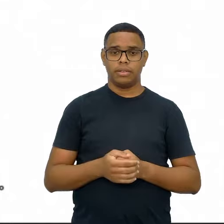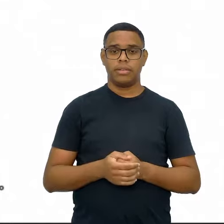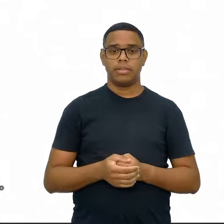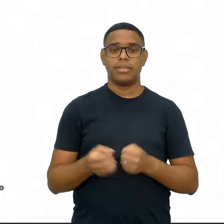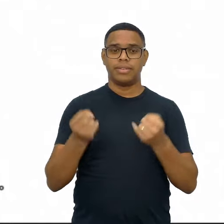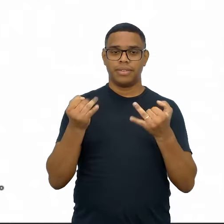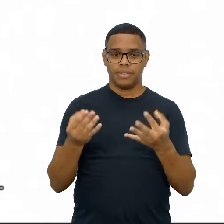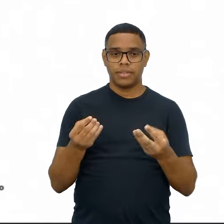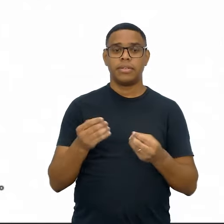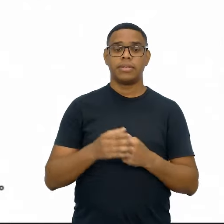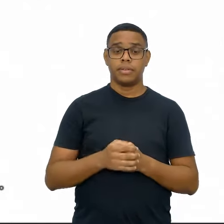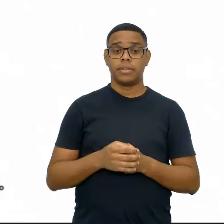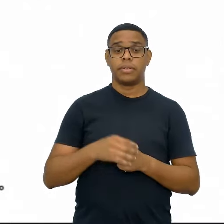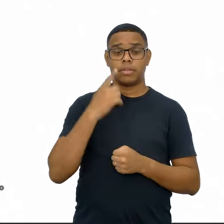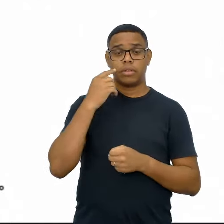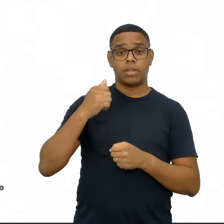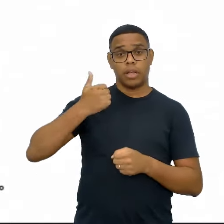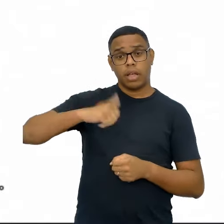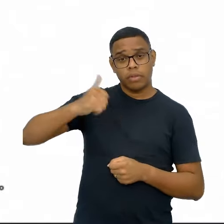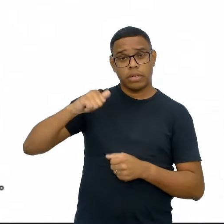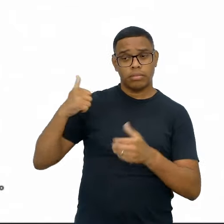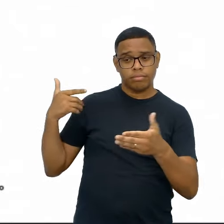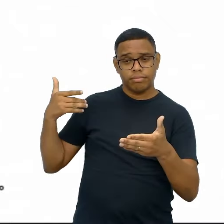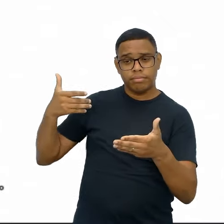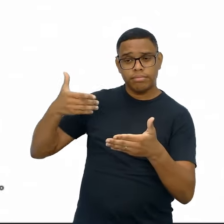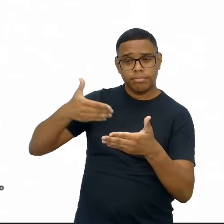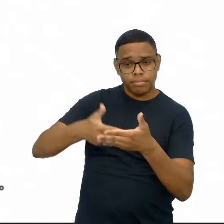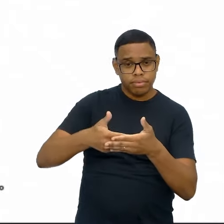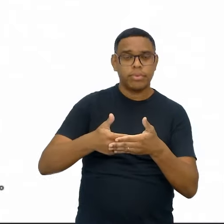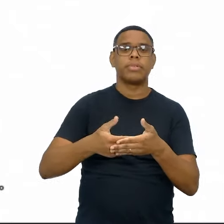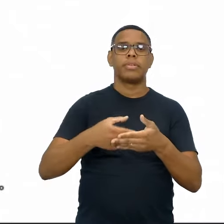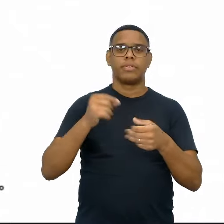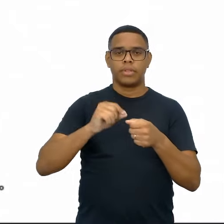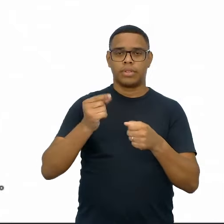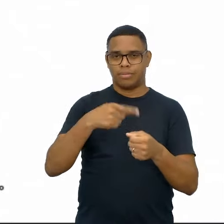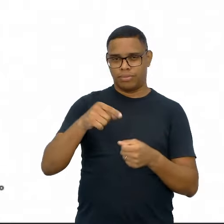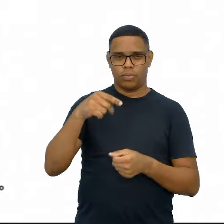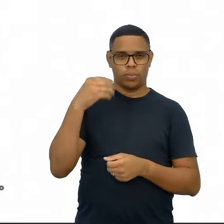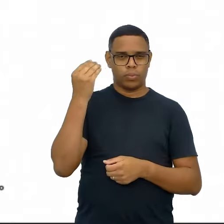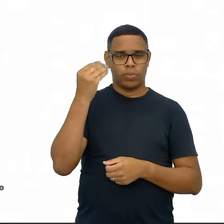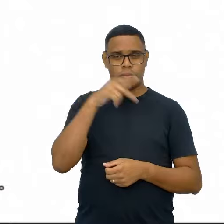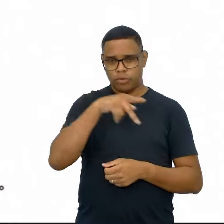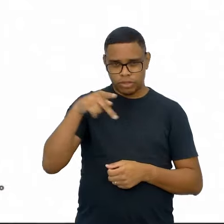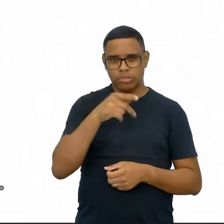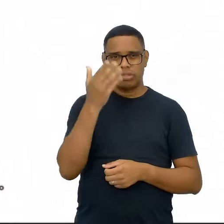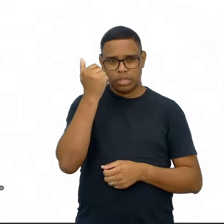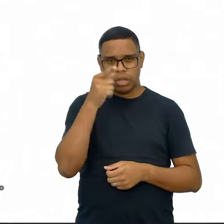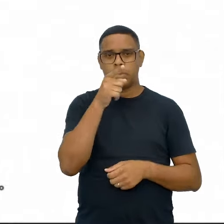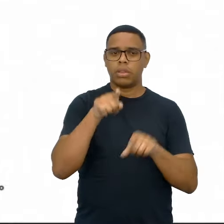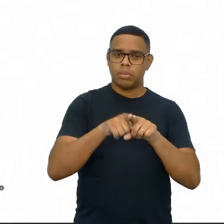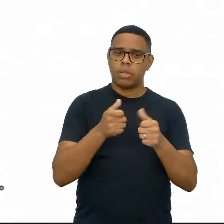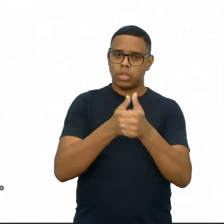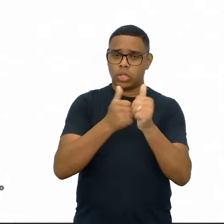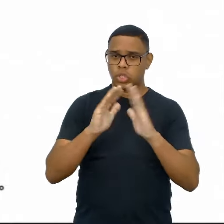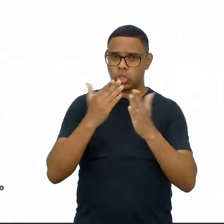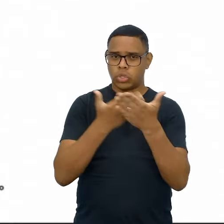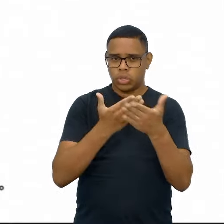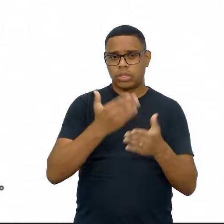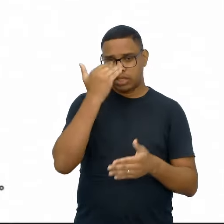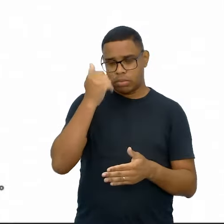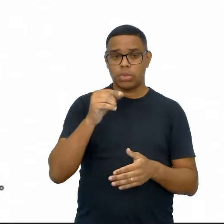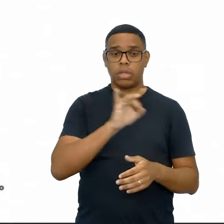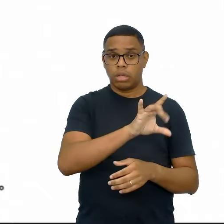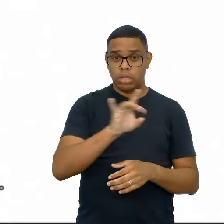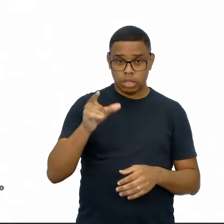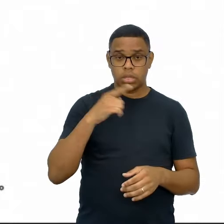sobre a avaliação. Então, todas essas avaliações, né, que são vivenciadas pelo professor e são acompanhadas pela escola, cada uma